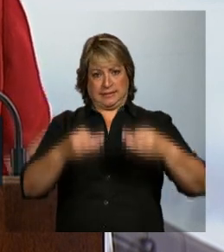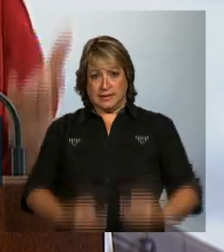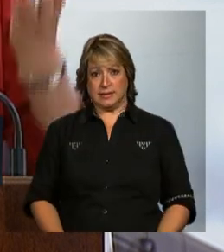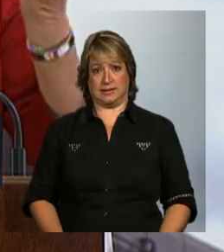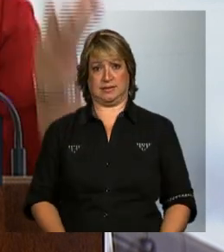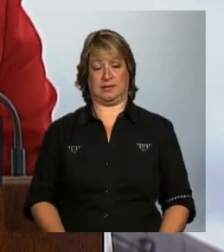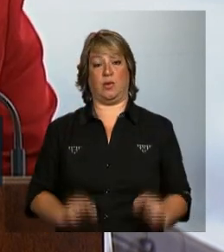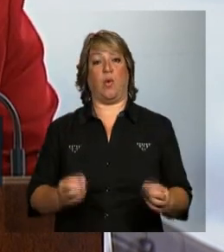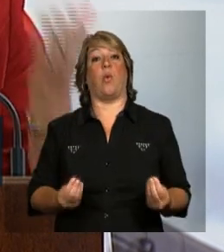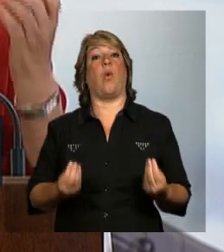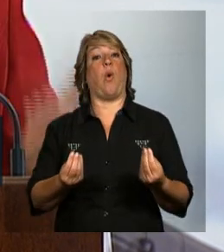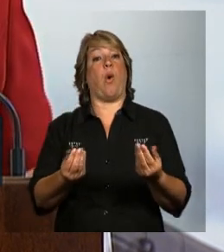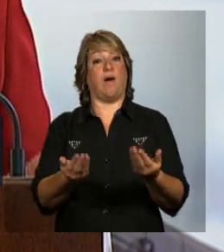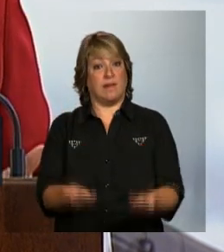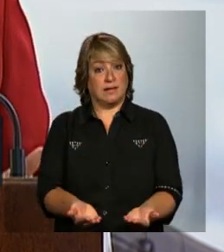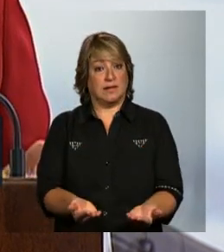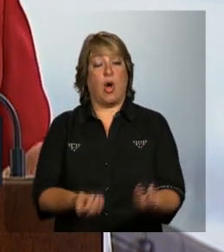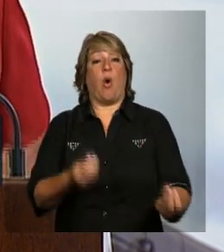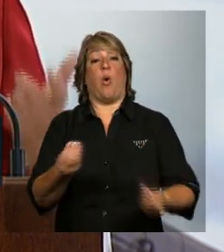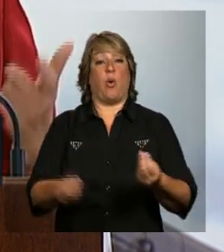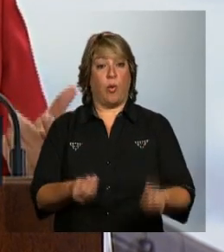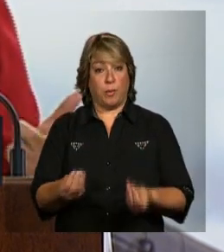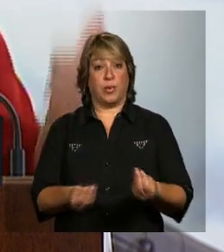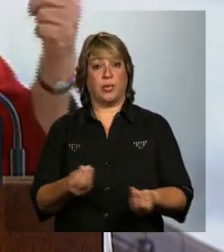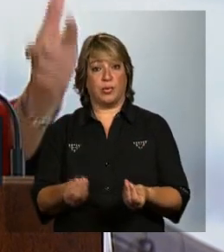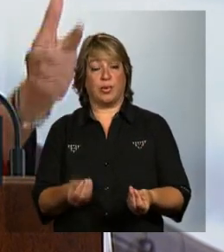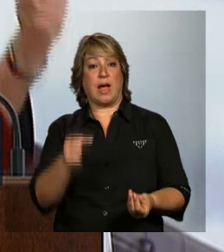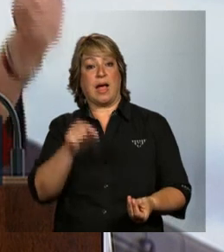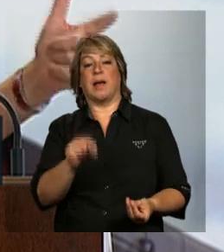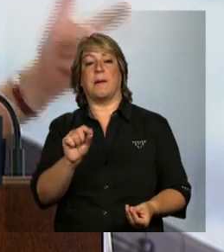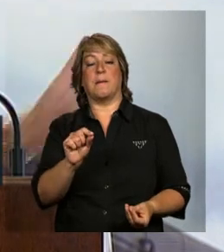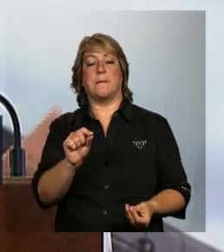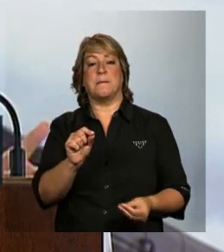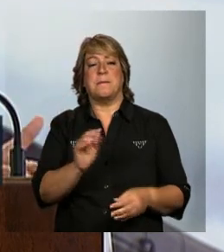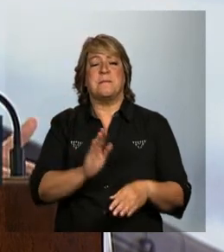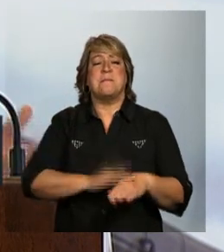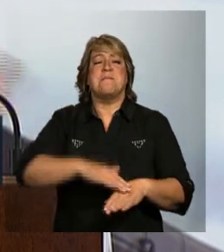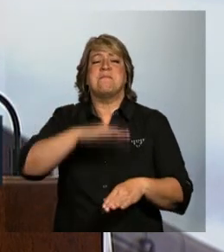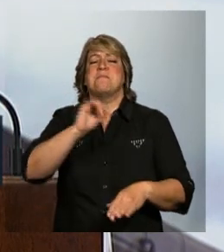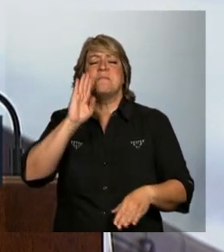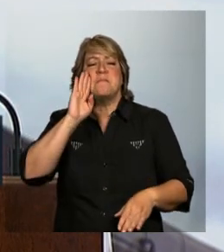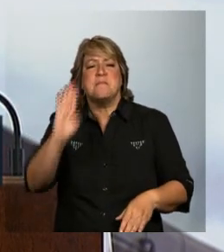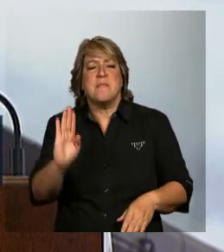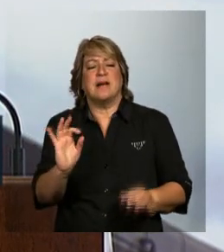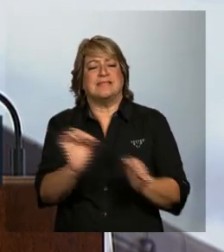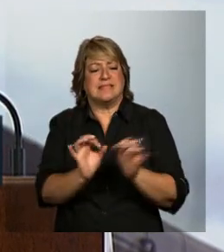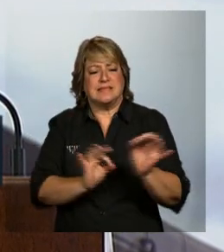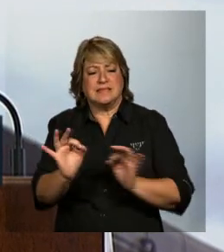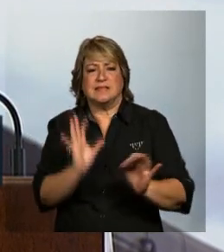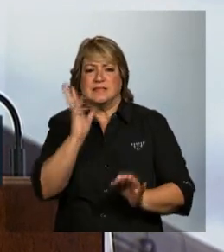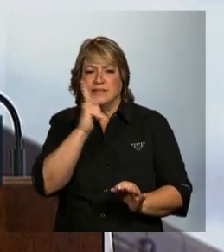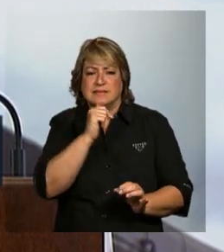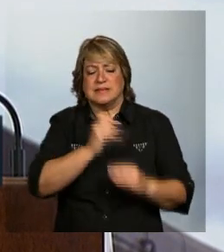que se ofereça como sendo aquela mais módica possível eu não estou